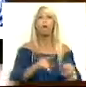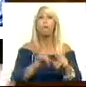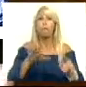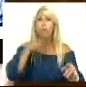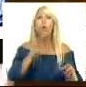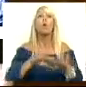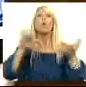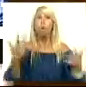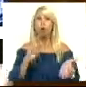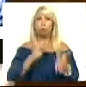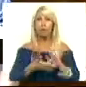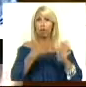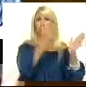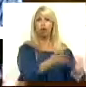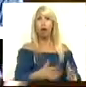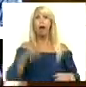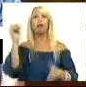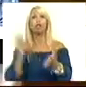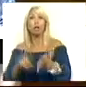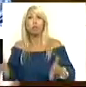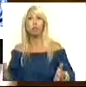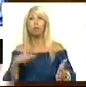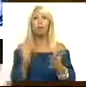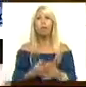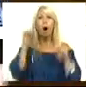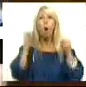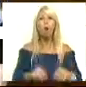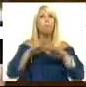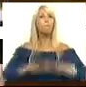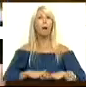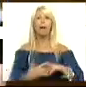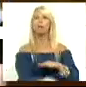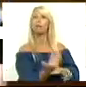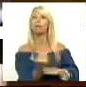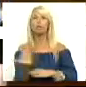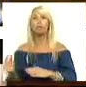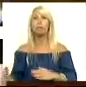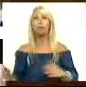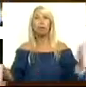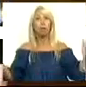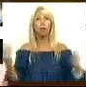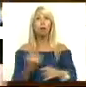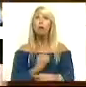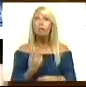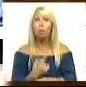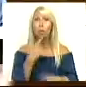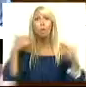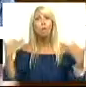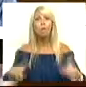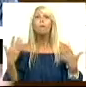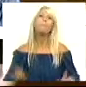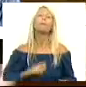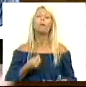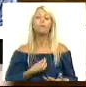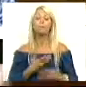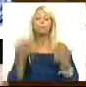Estados Unidos, Sr. Deputado, que levaram justamente à suspensão de extração, não é? Que são coisas extraordinariamente preocupantes. Pronto,